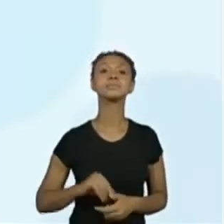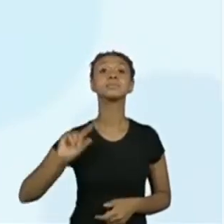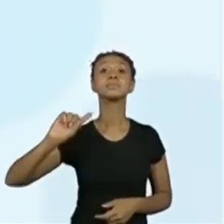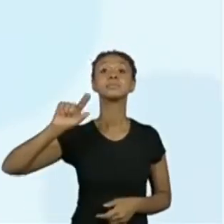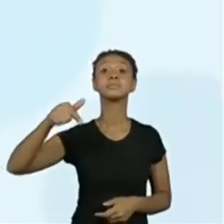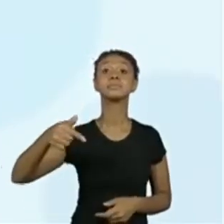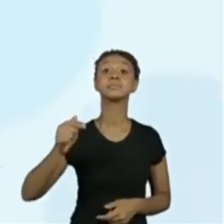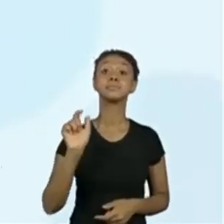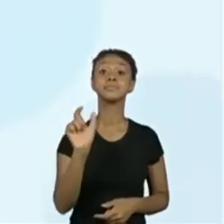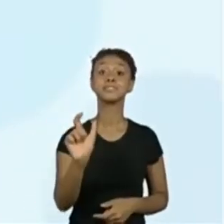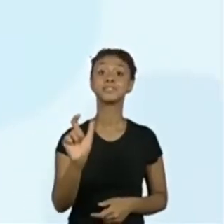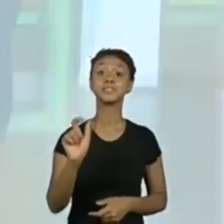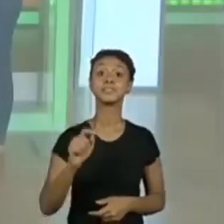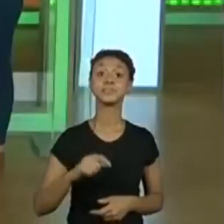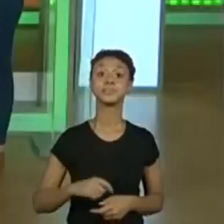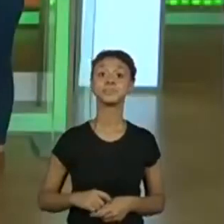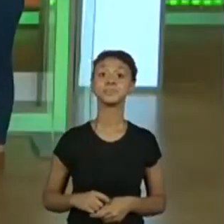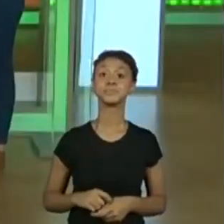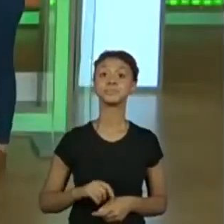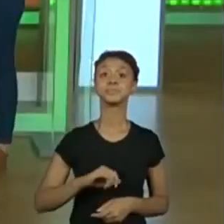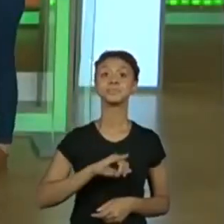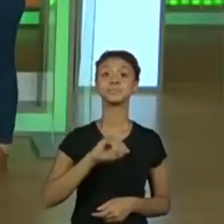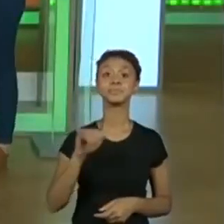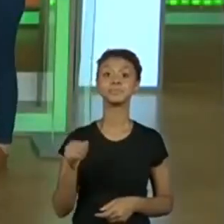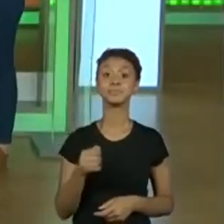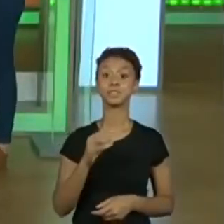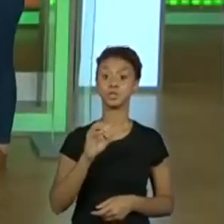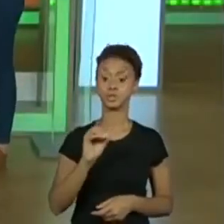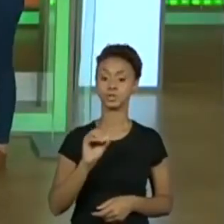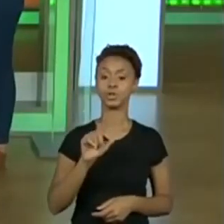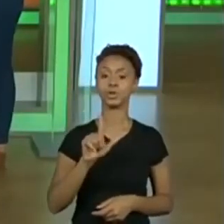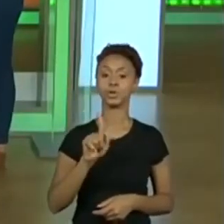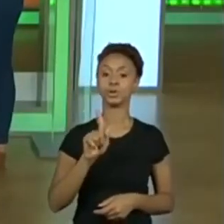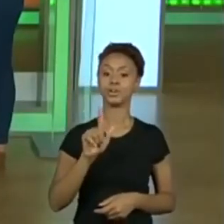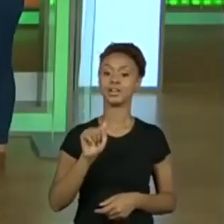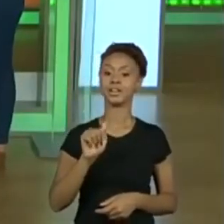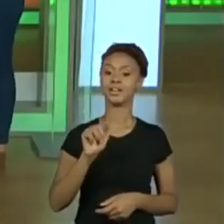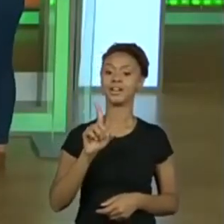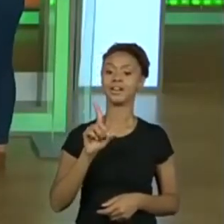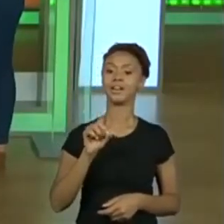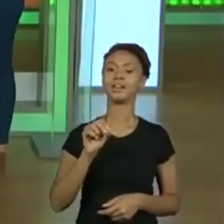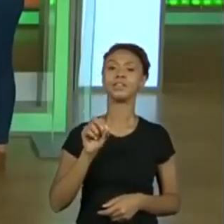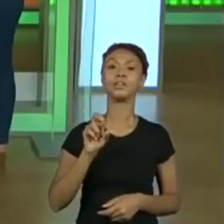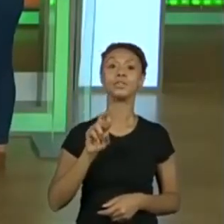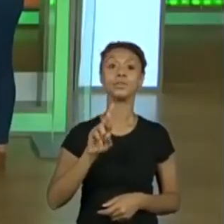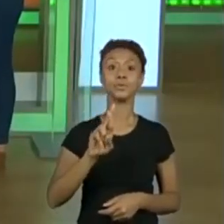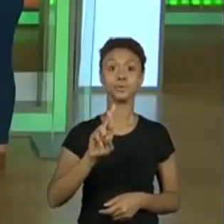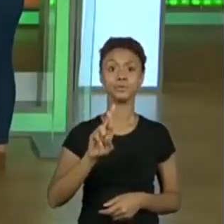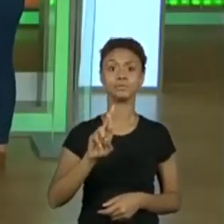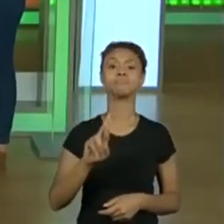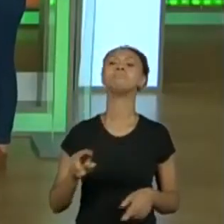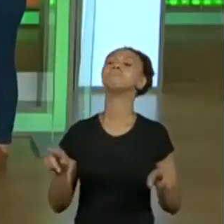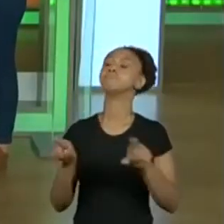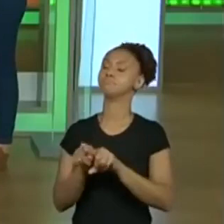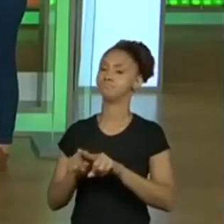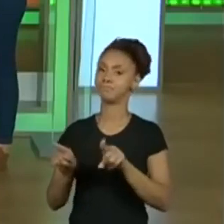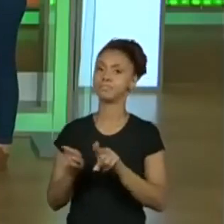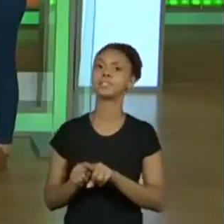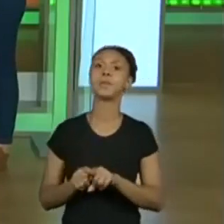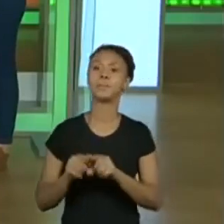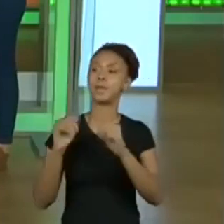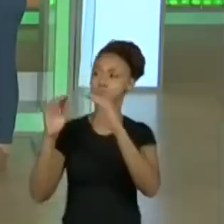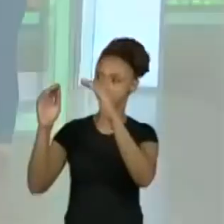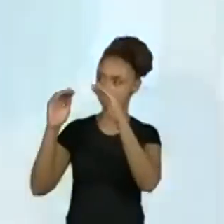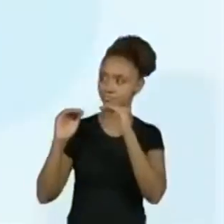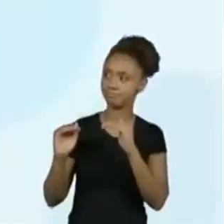Próxima palavrinha, jogador. Também tem som de G, professora Vivi. Então, a gente pode colocar embaixo da palavra